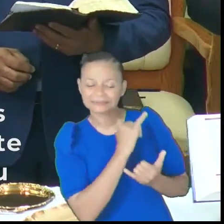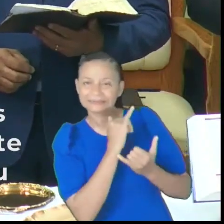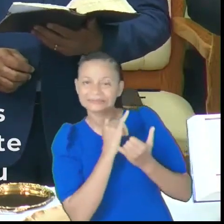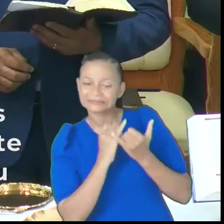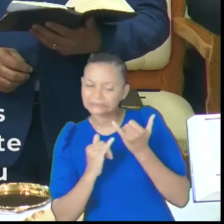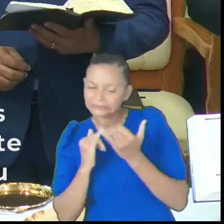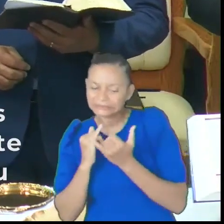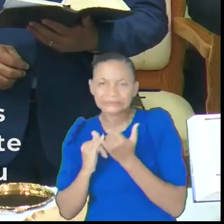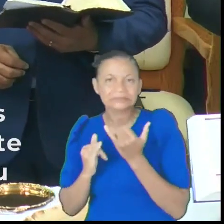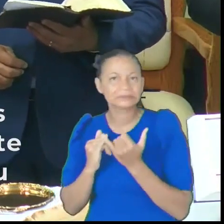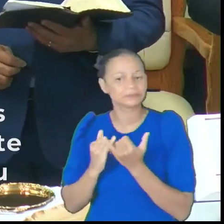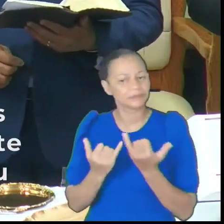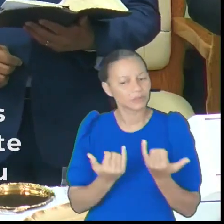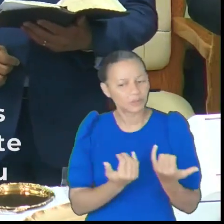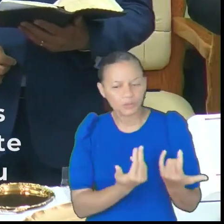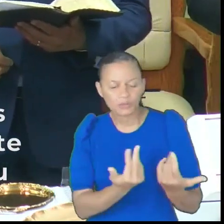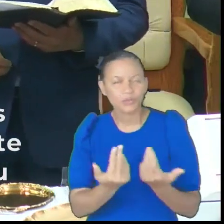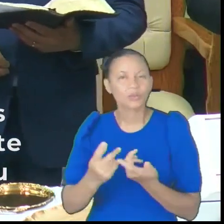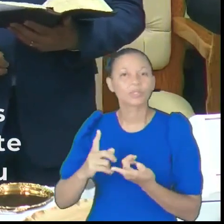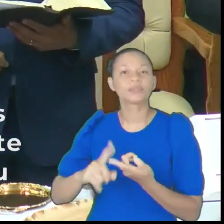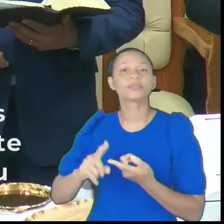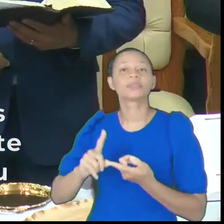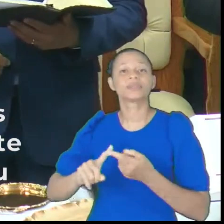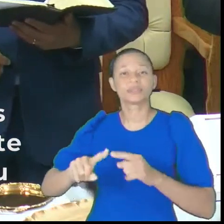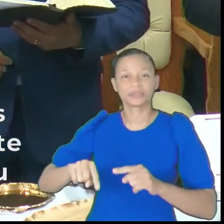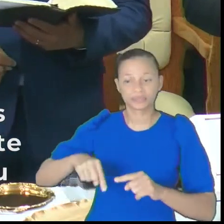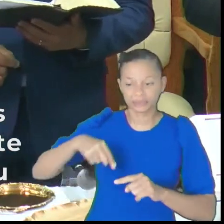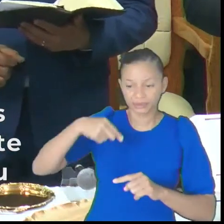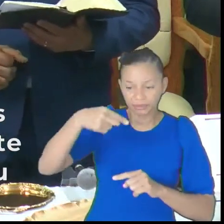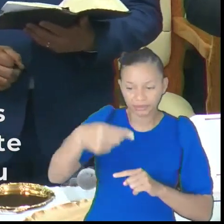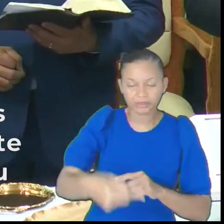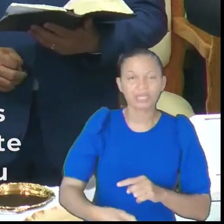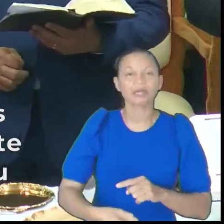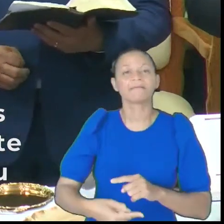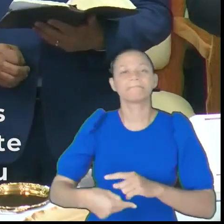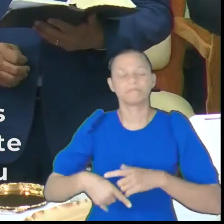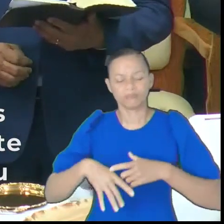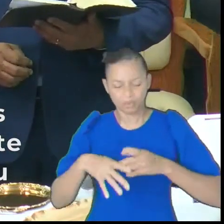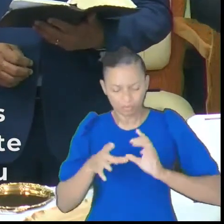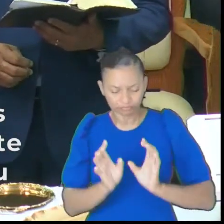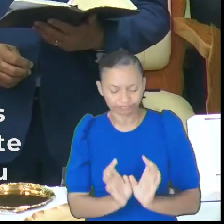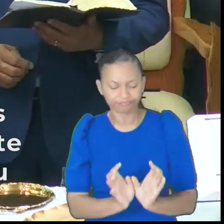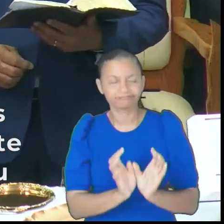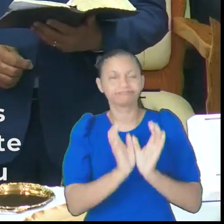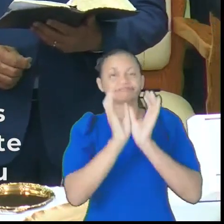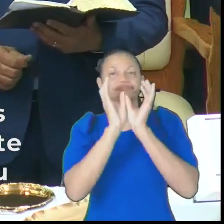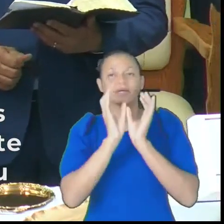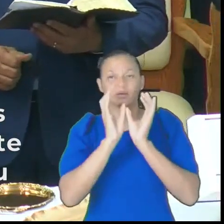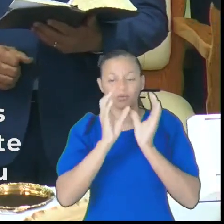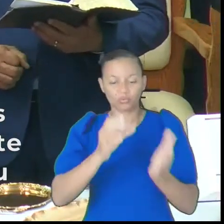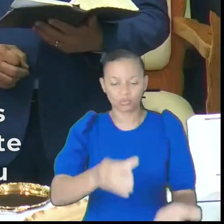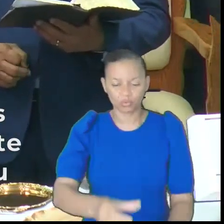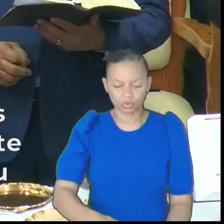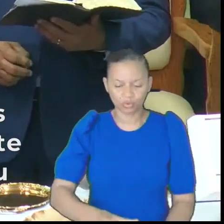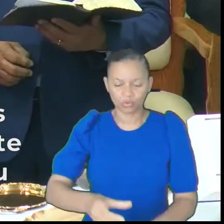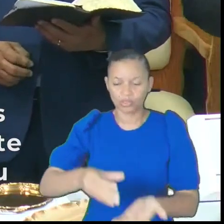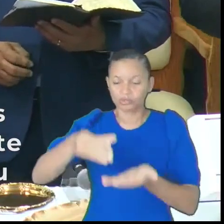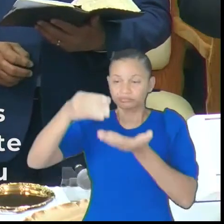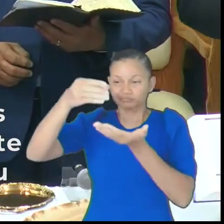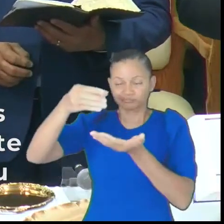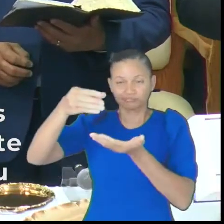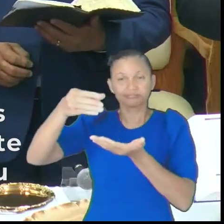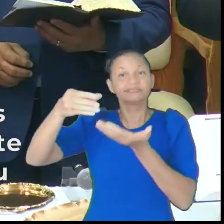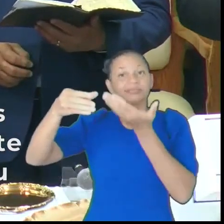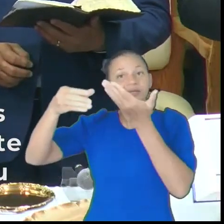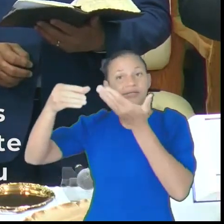semelhantemente também, depois de cear, tomou o cálice, dizendo: